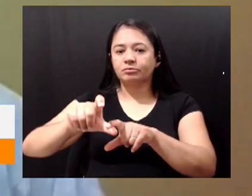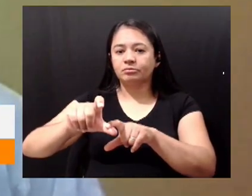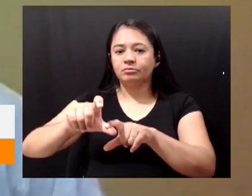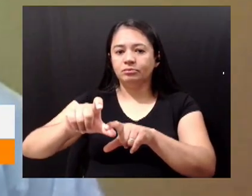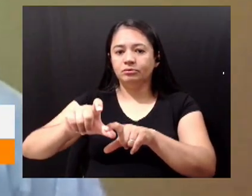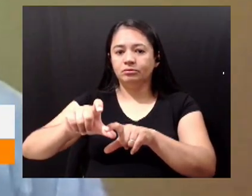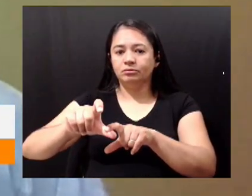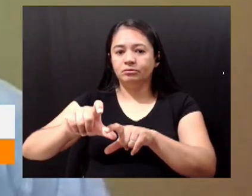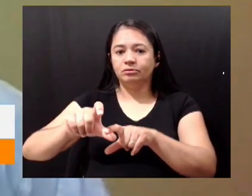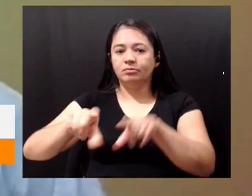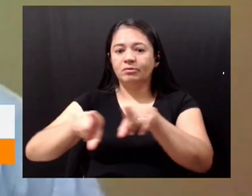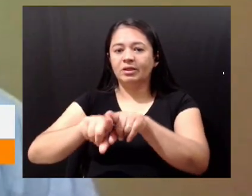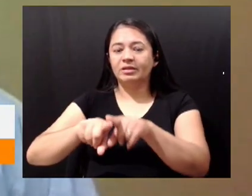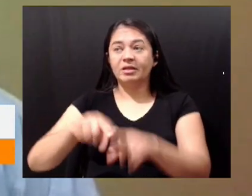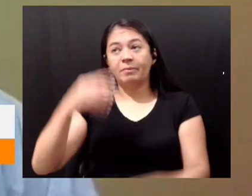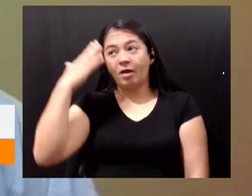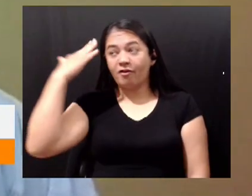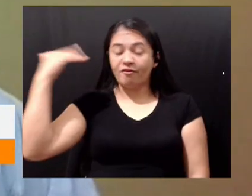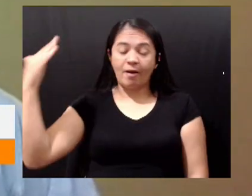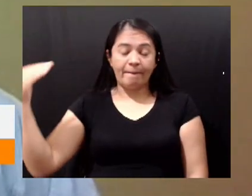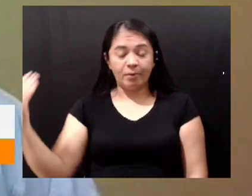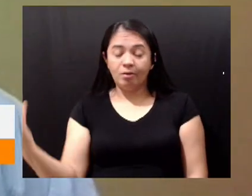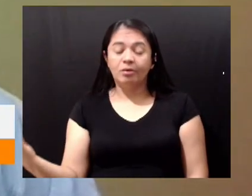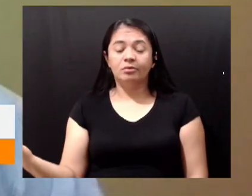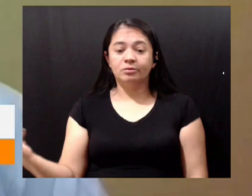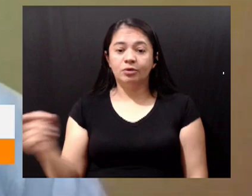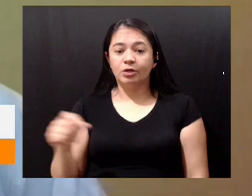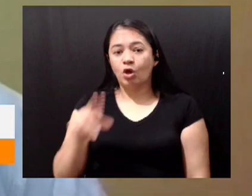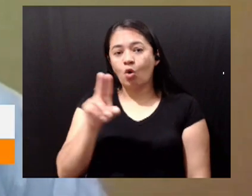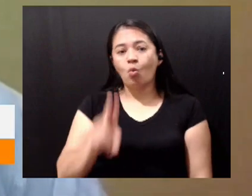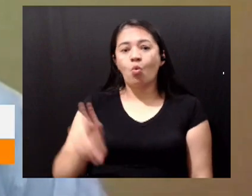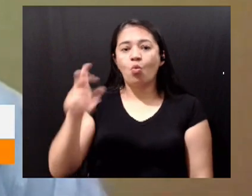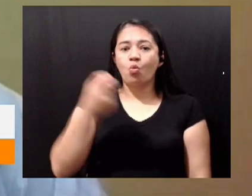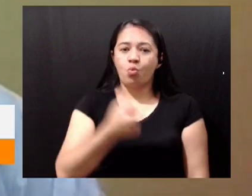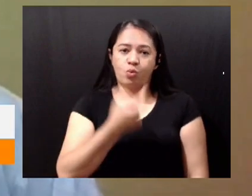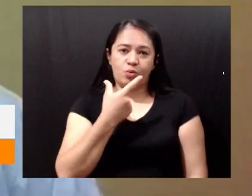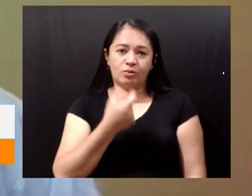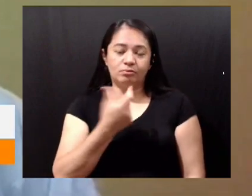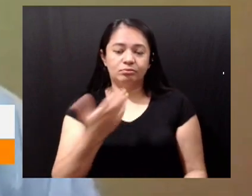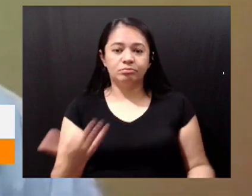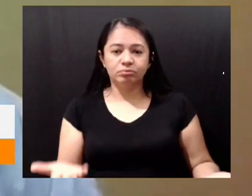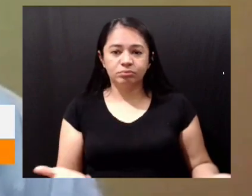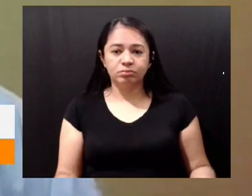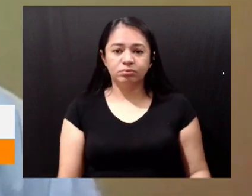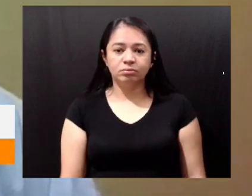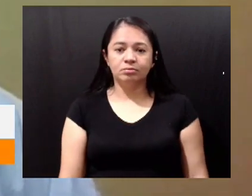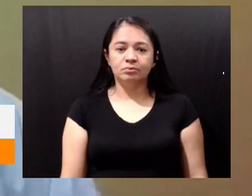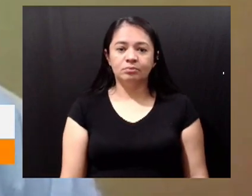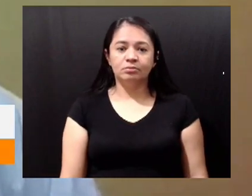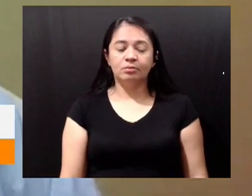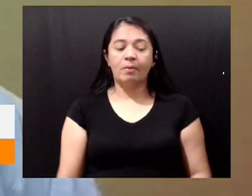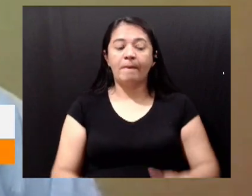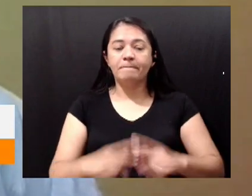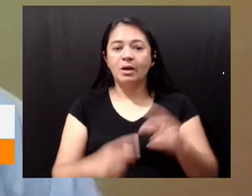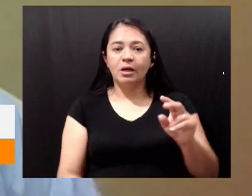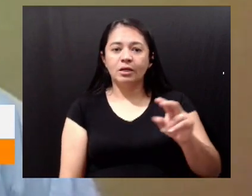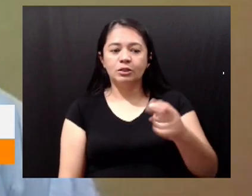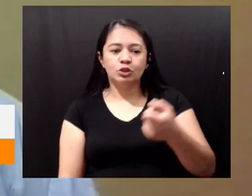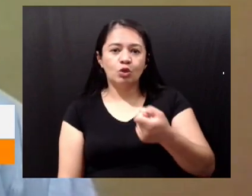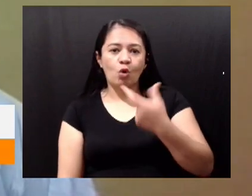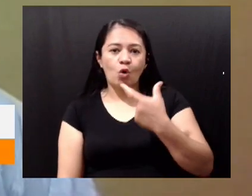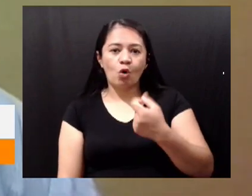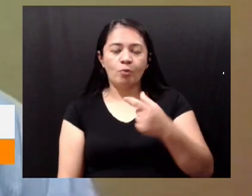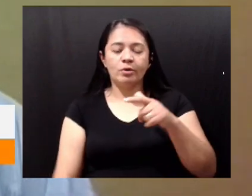modismo, né, nós vemos modismos com o uso de medicamentos, né, e os medicamentos em especial que causam dependência